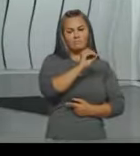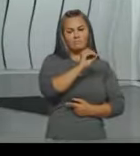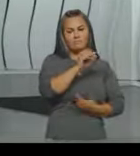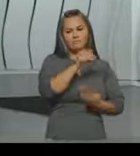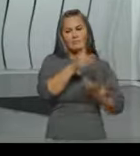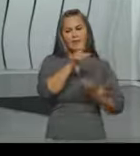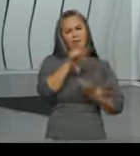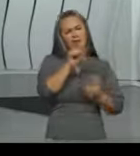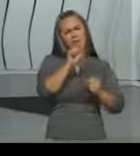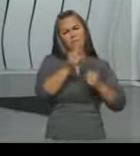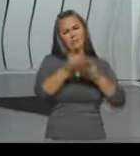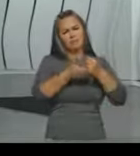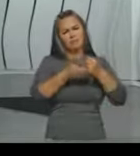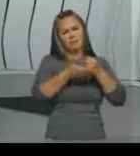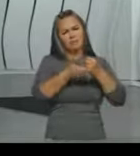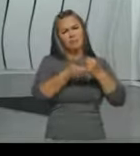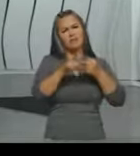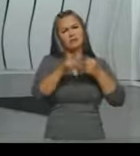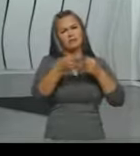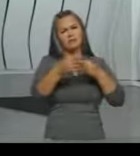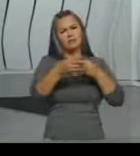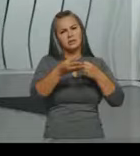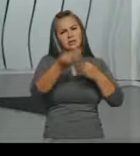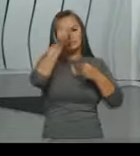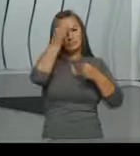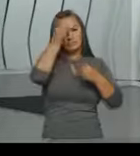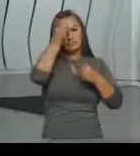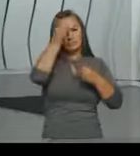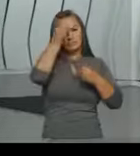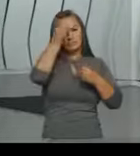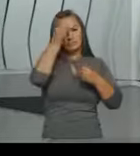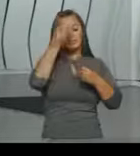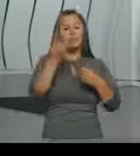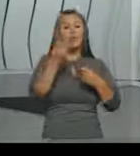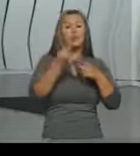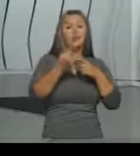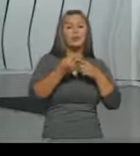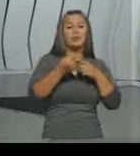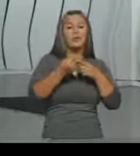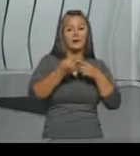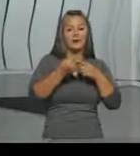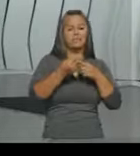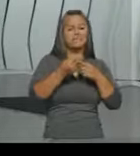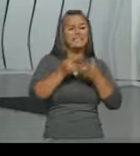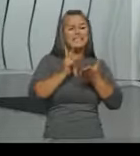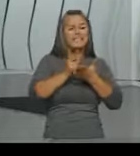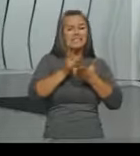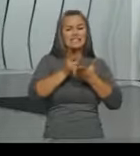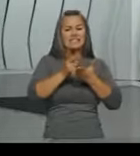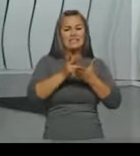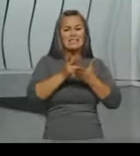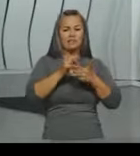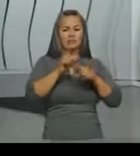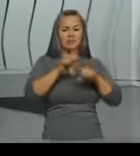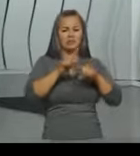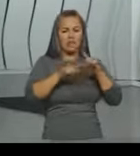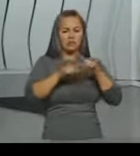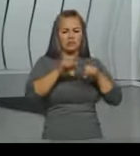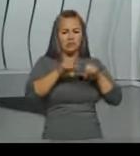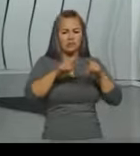São os básicos. E por que a gente já coloca ele assim? Porque a gente vai trabalhar muito aqui com